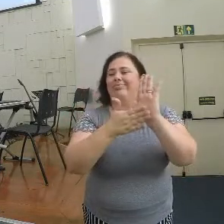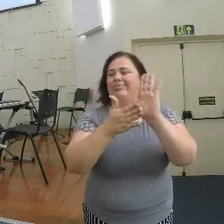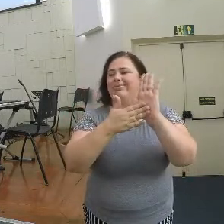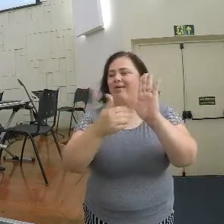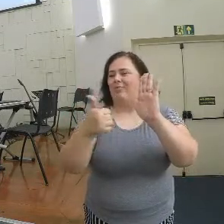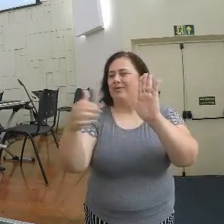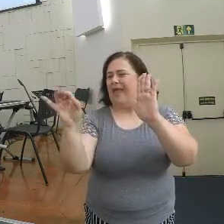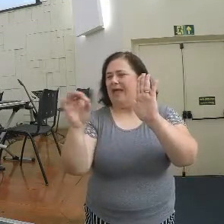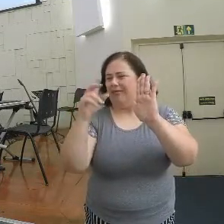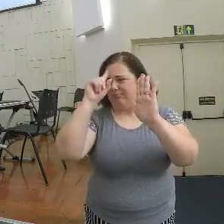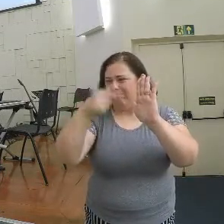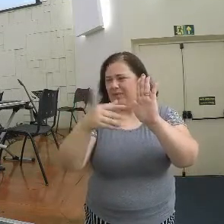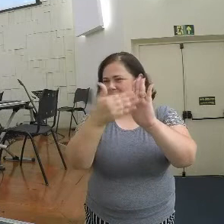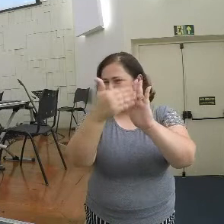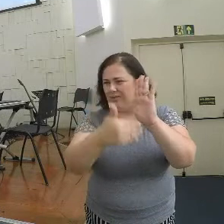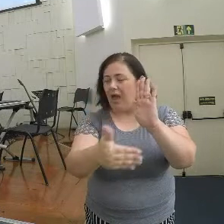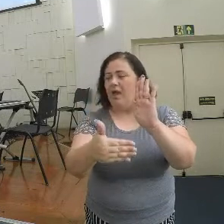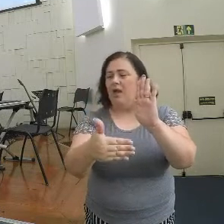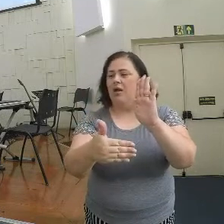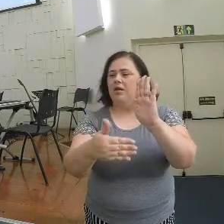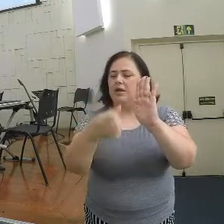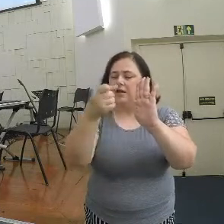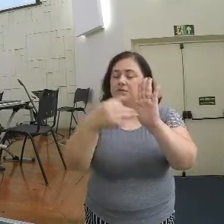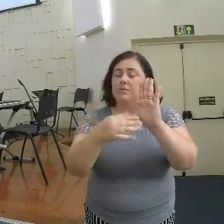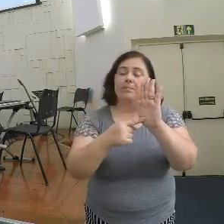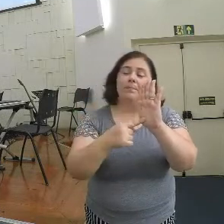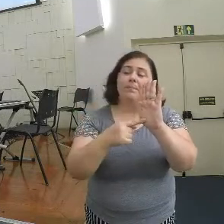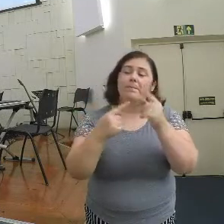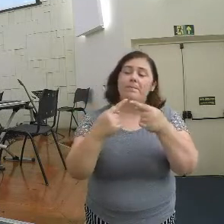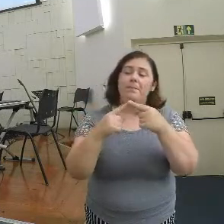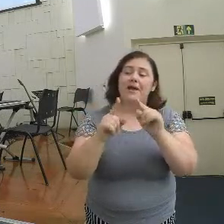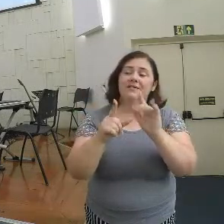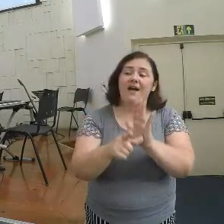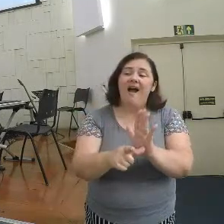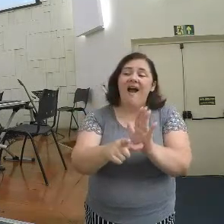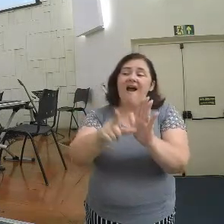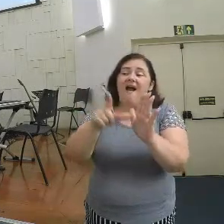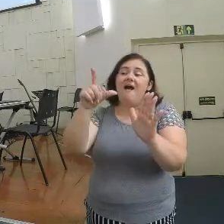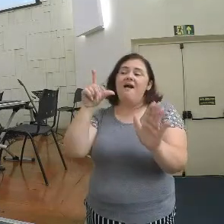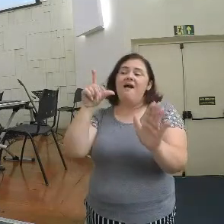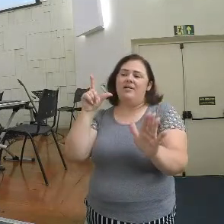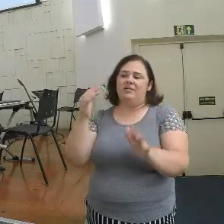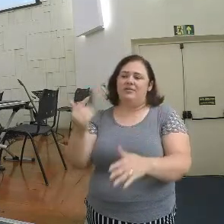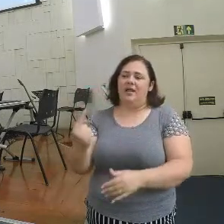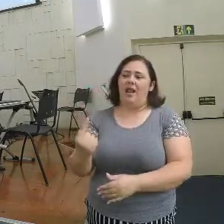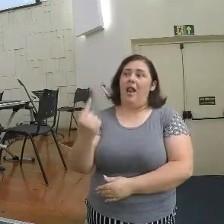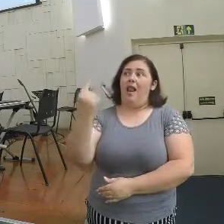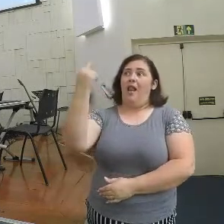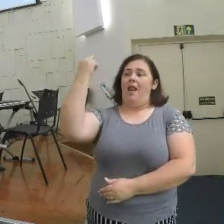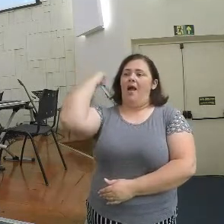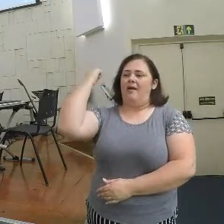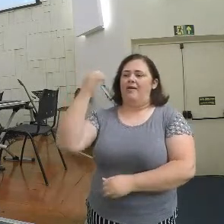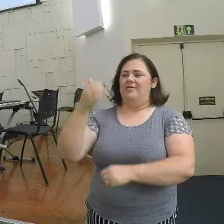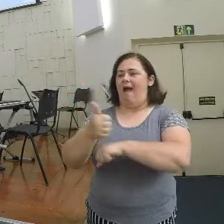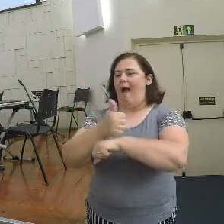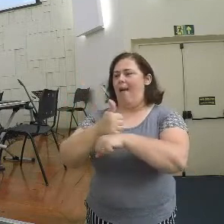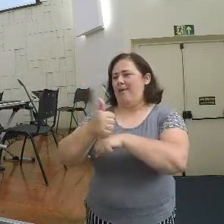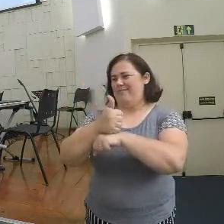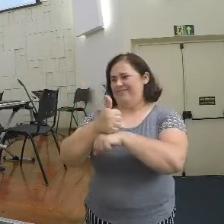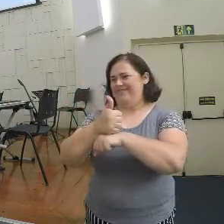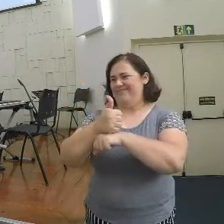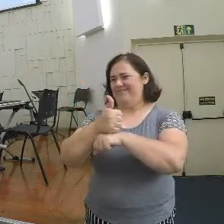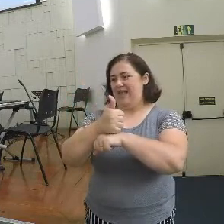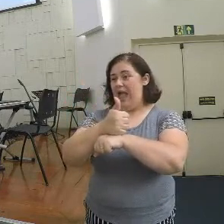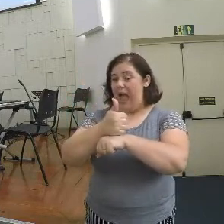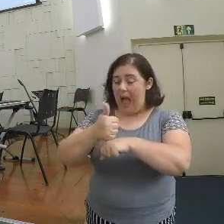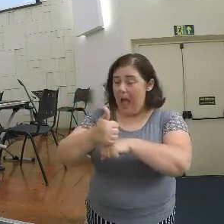Nós estamos falando, irmãos, daquilo que é anterior ao povo. Estamos falando de Abrão, nem tinha Isaac ainda. Nós estamos falando